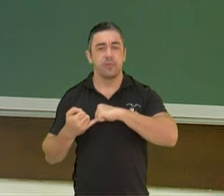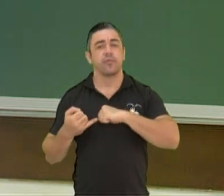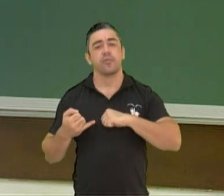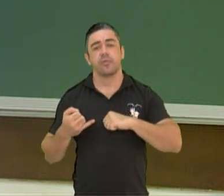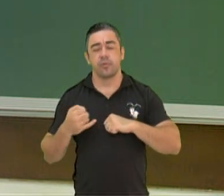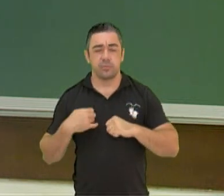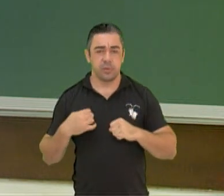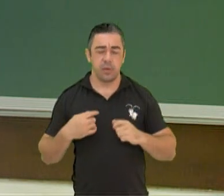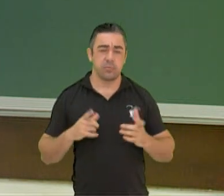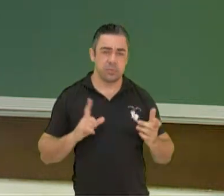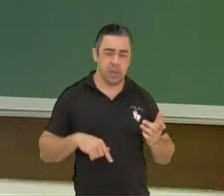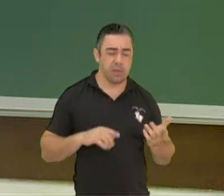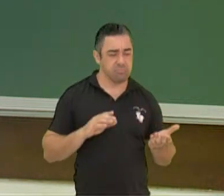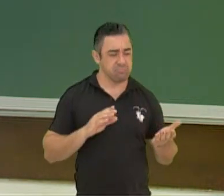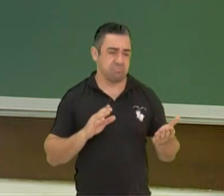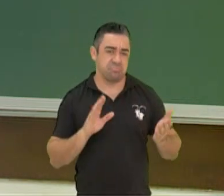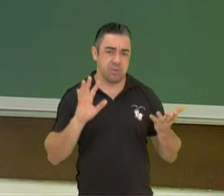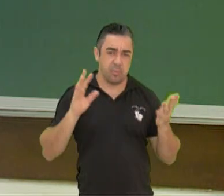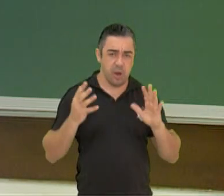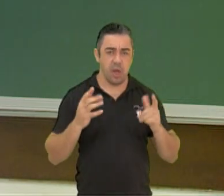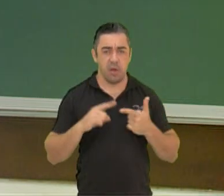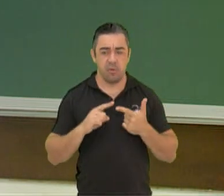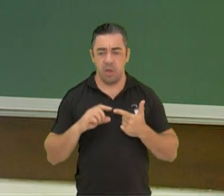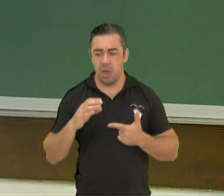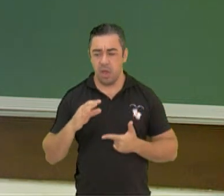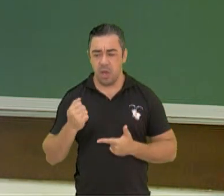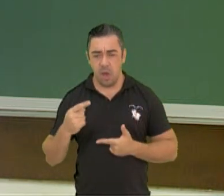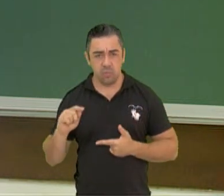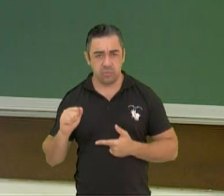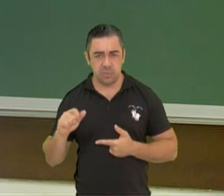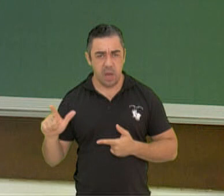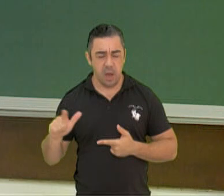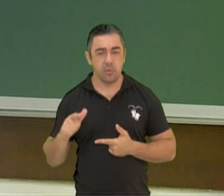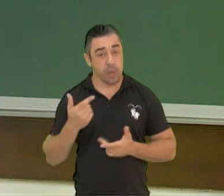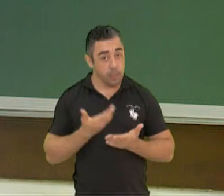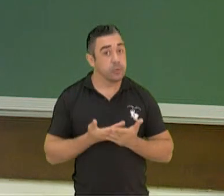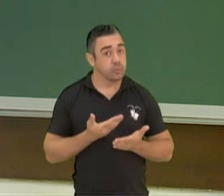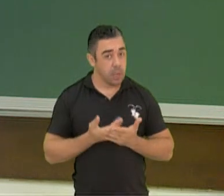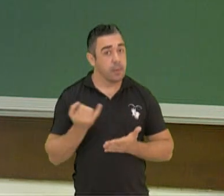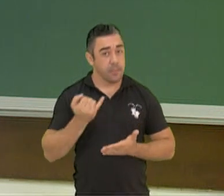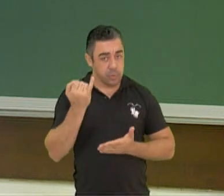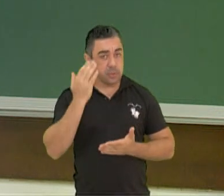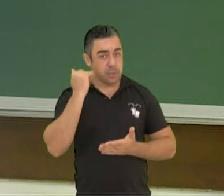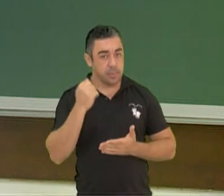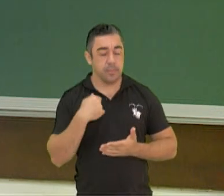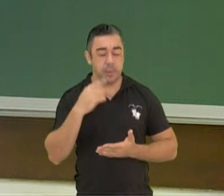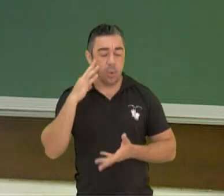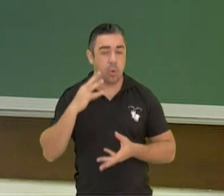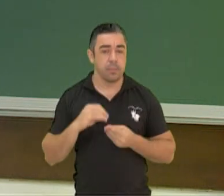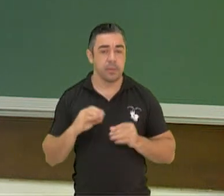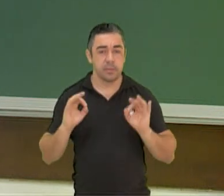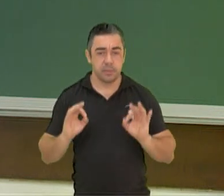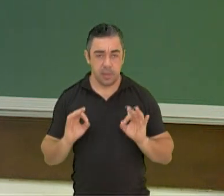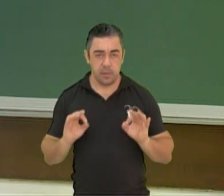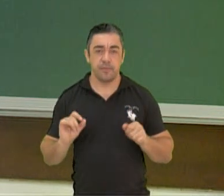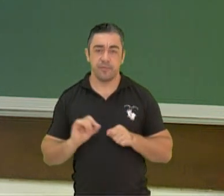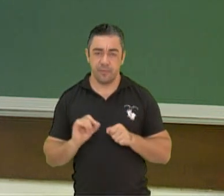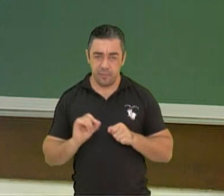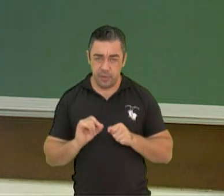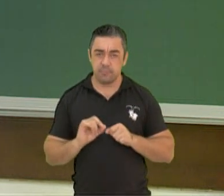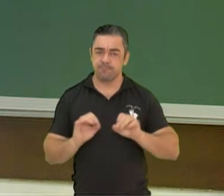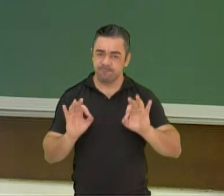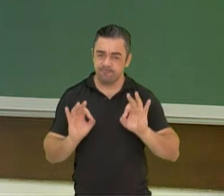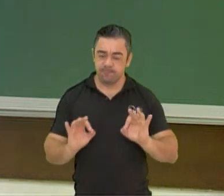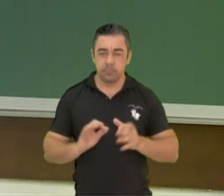Temporal, final, causal. Então, é bom dar uma estudadinha nelas para que eu possa interpretar e fazer ali